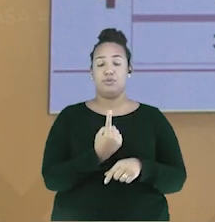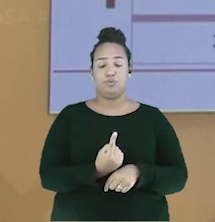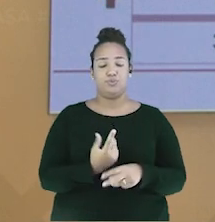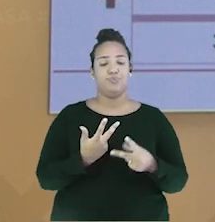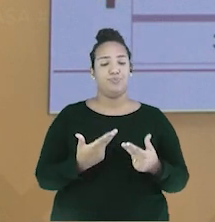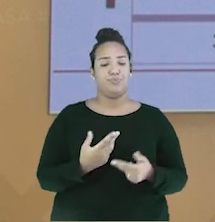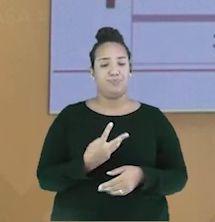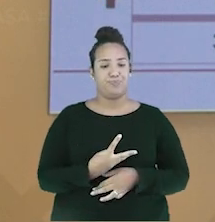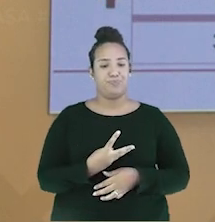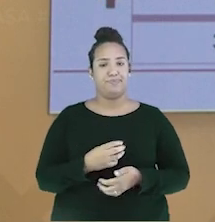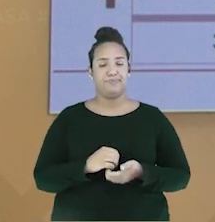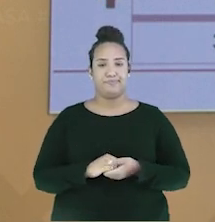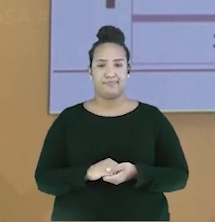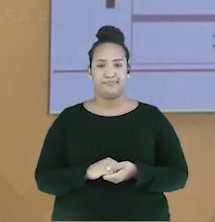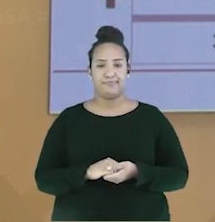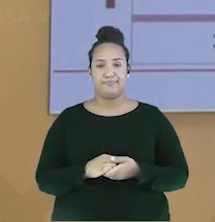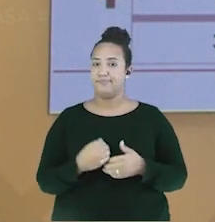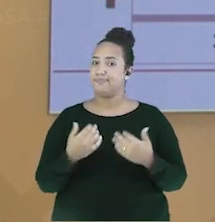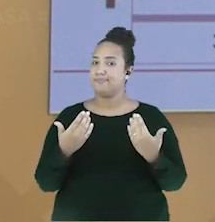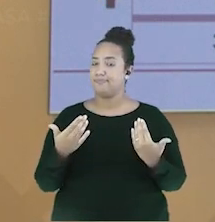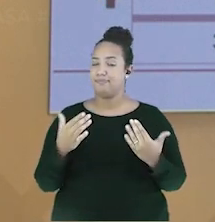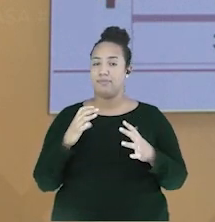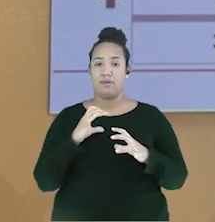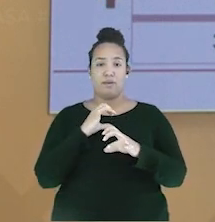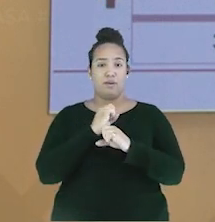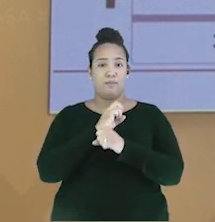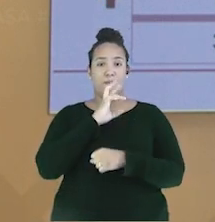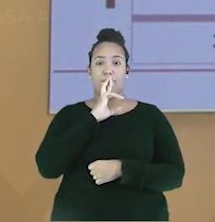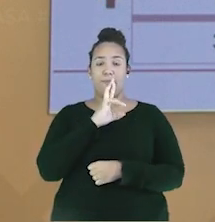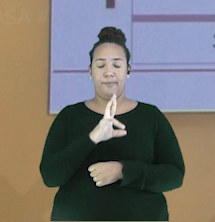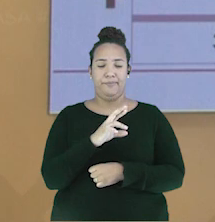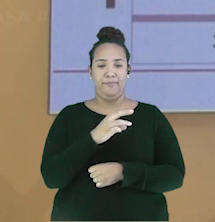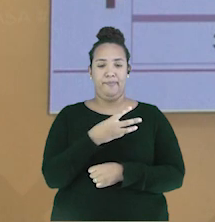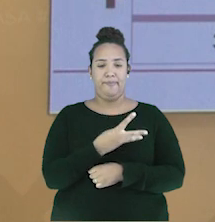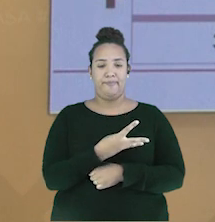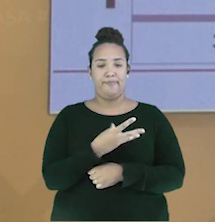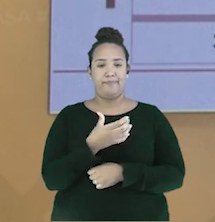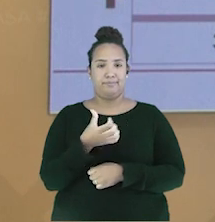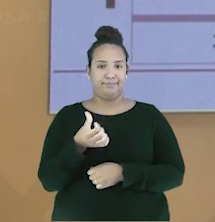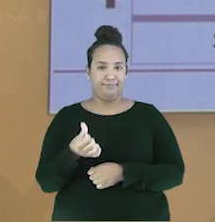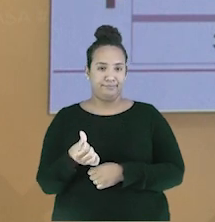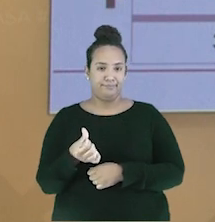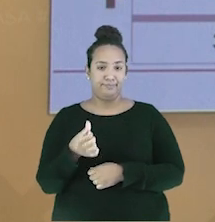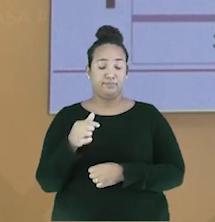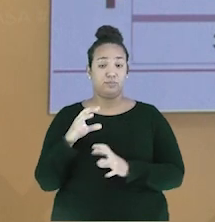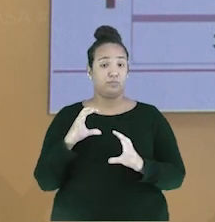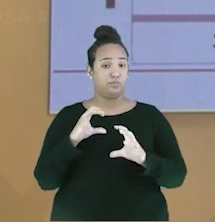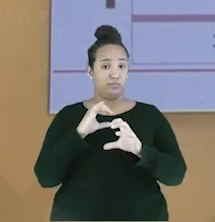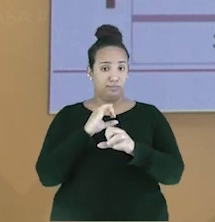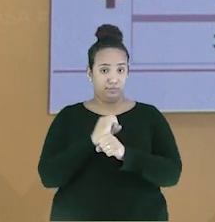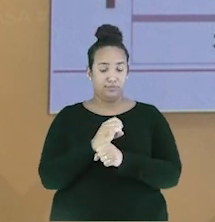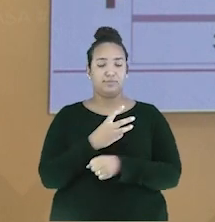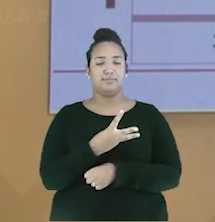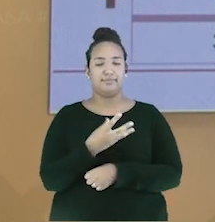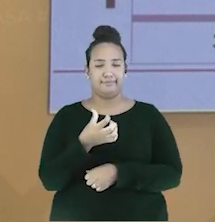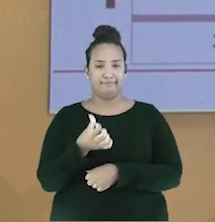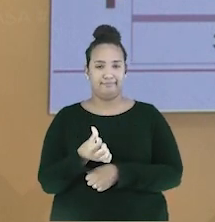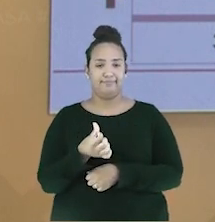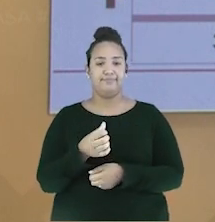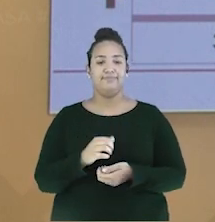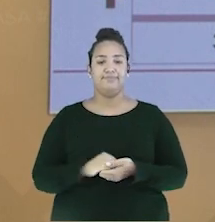igual a 3. Assim, o resultado será, ao todo, eles tinham 36